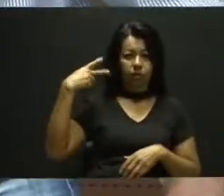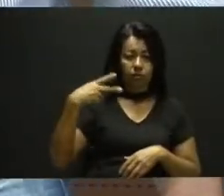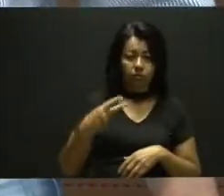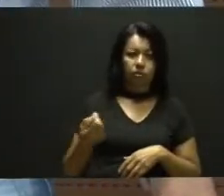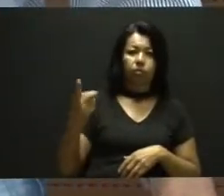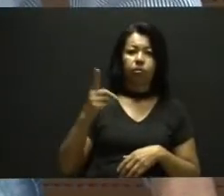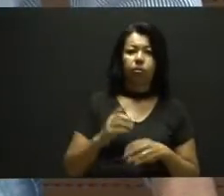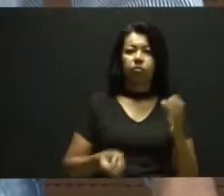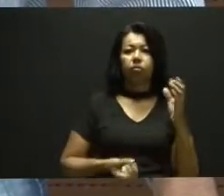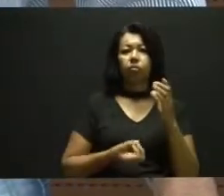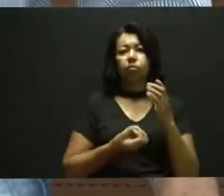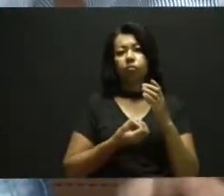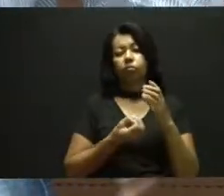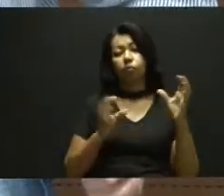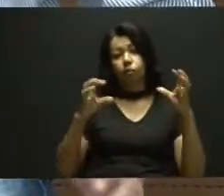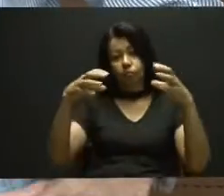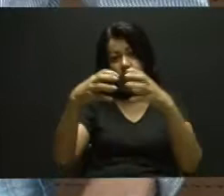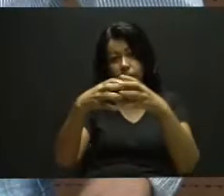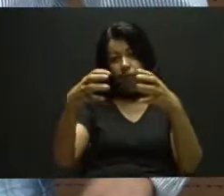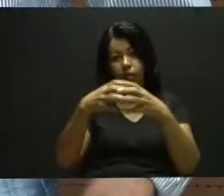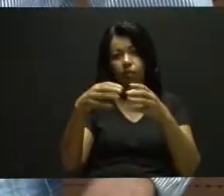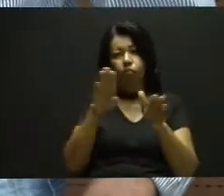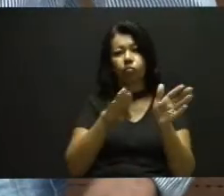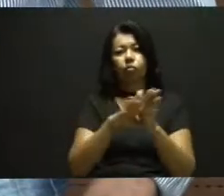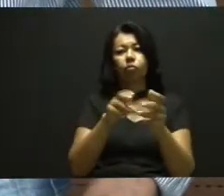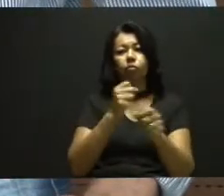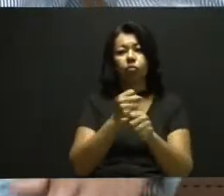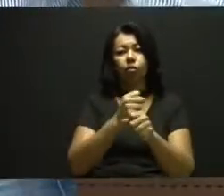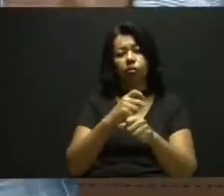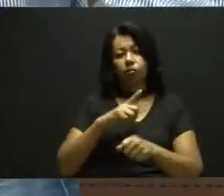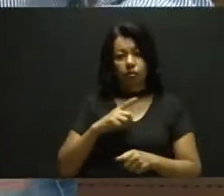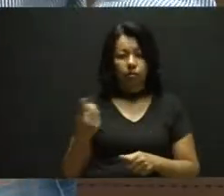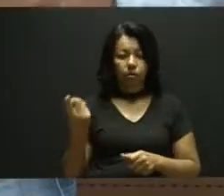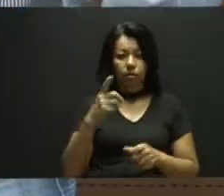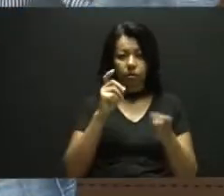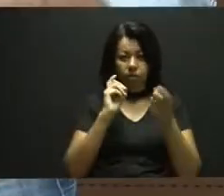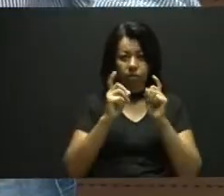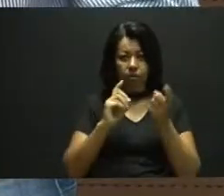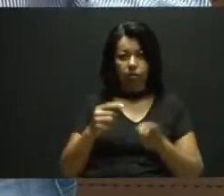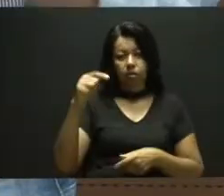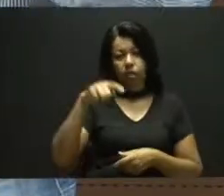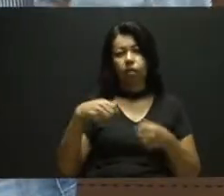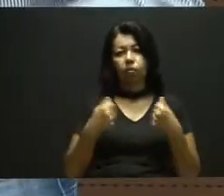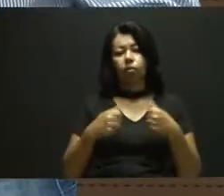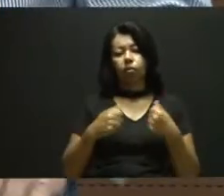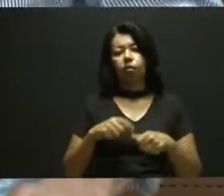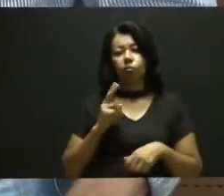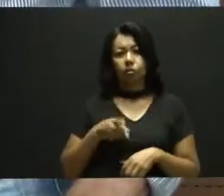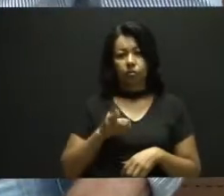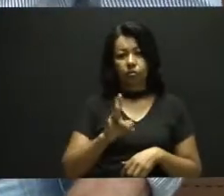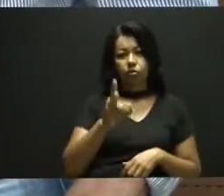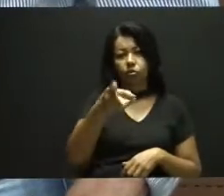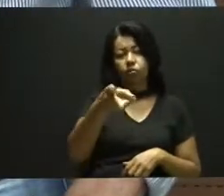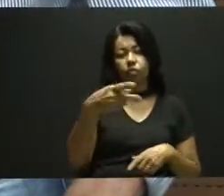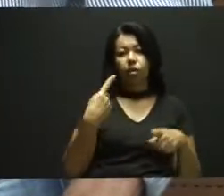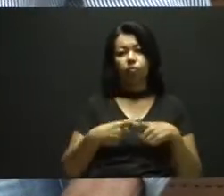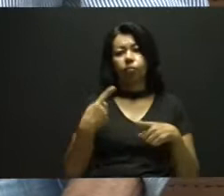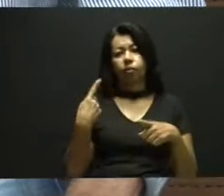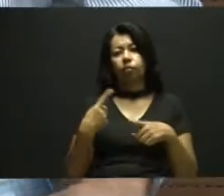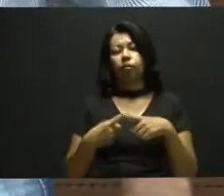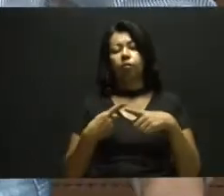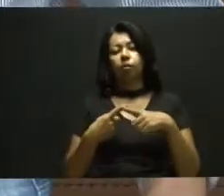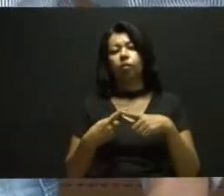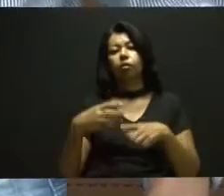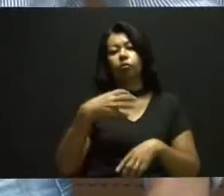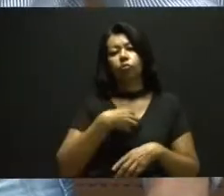comissão acho que todo ano nós temos esse evento aqui nós temos que levá lo à frente porque de